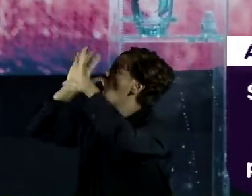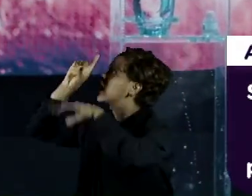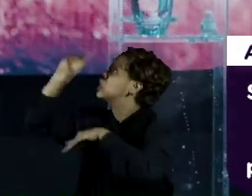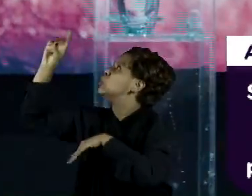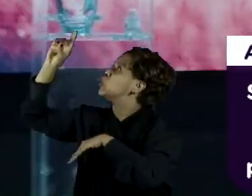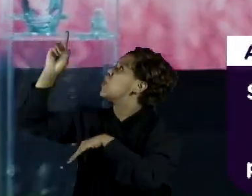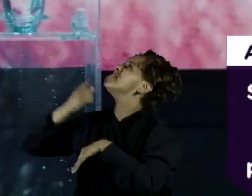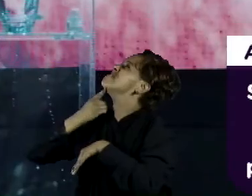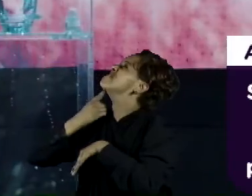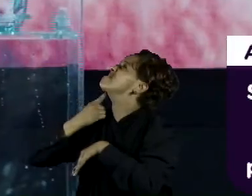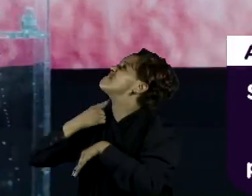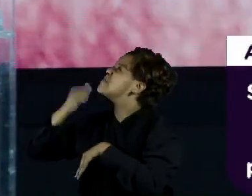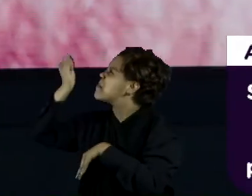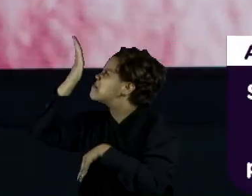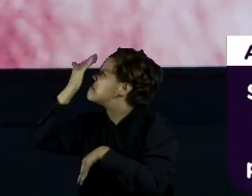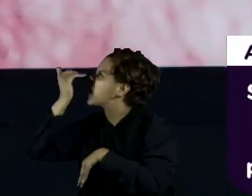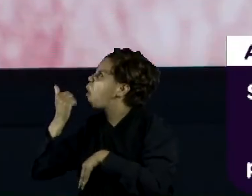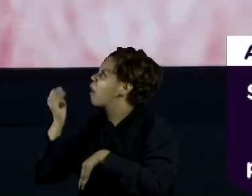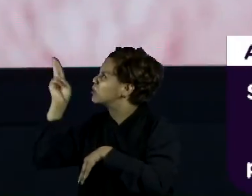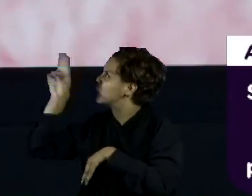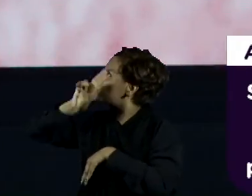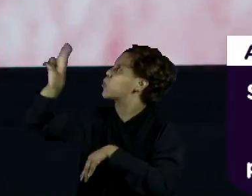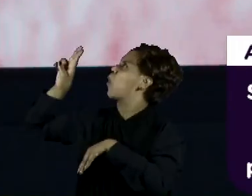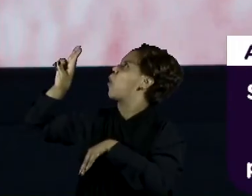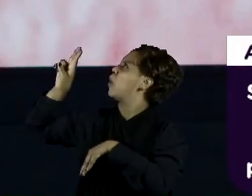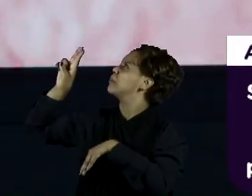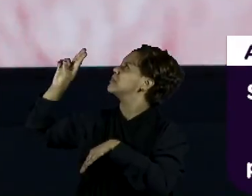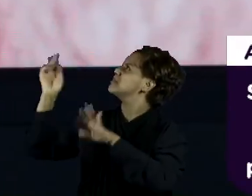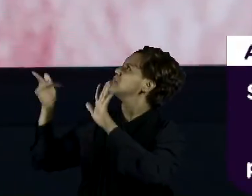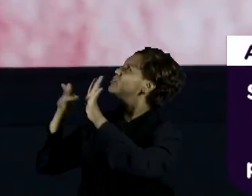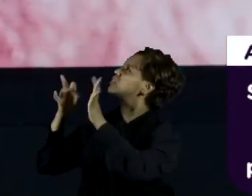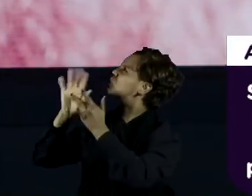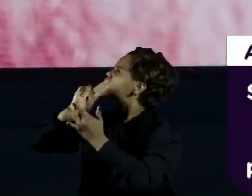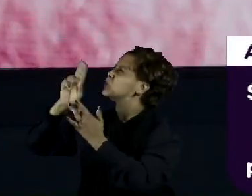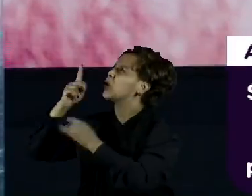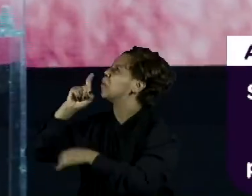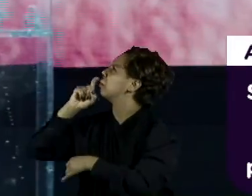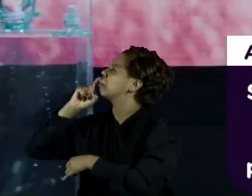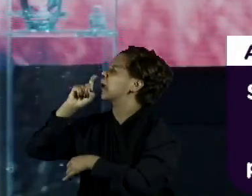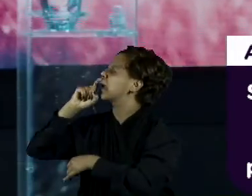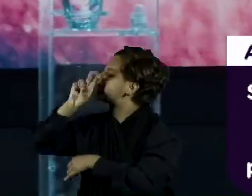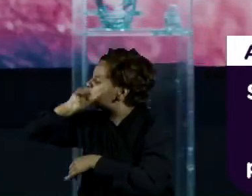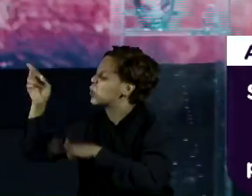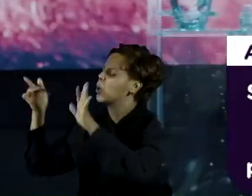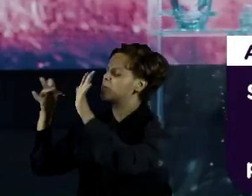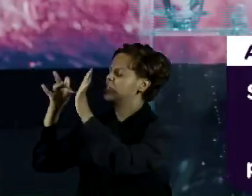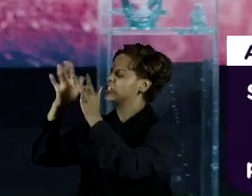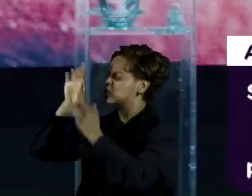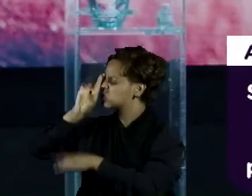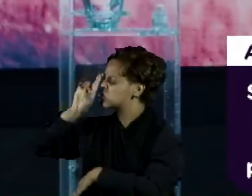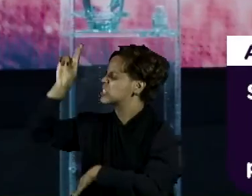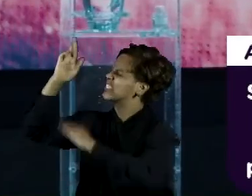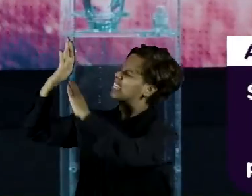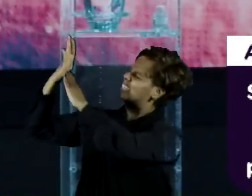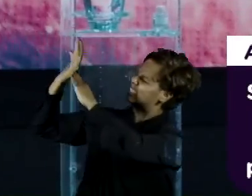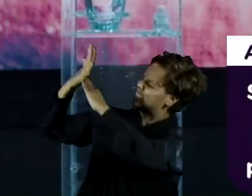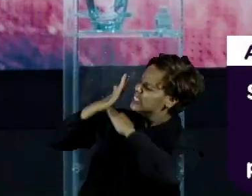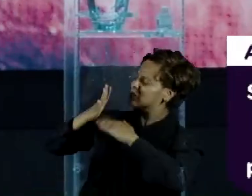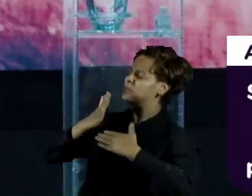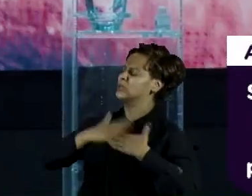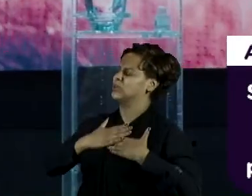viver para honrar o teu nome. Em nome de Jesus, Pai. Em nome de Jesus, Senhor. Ajuda-me,